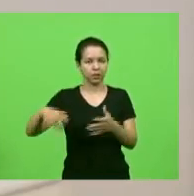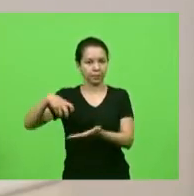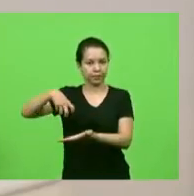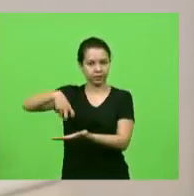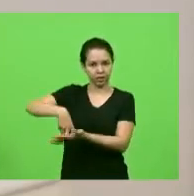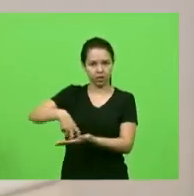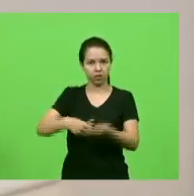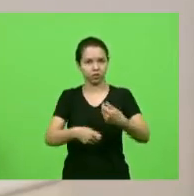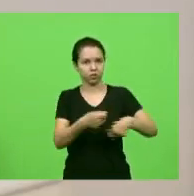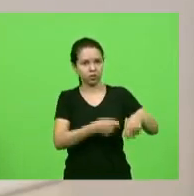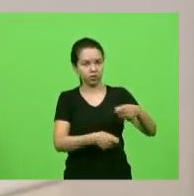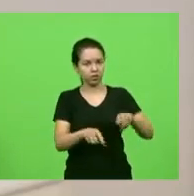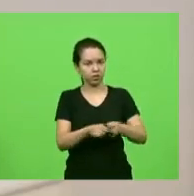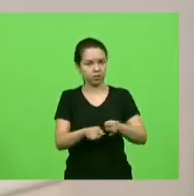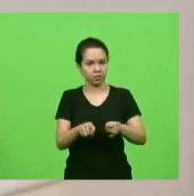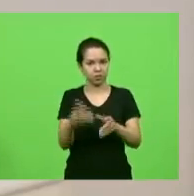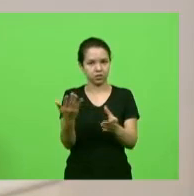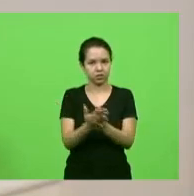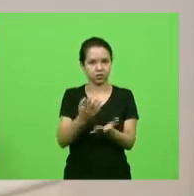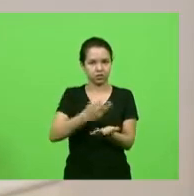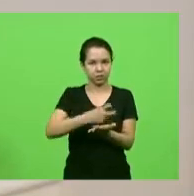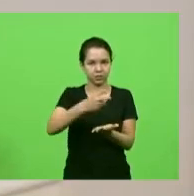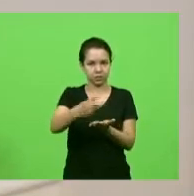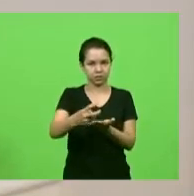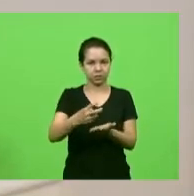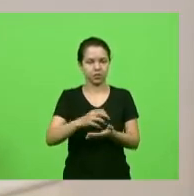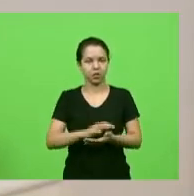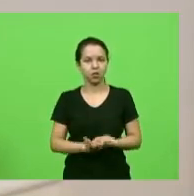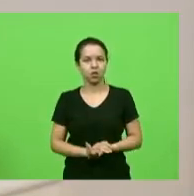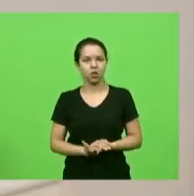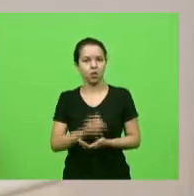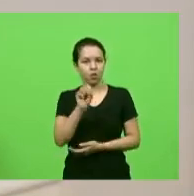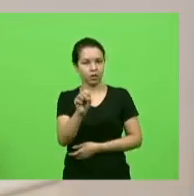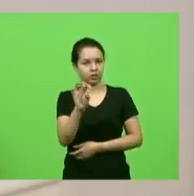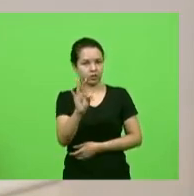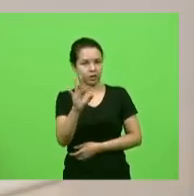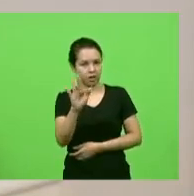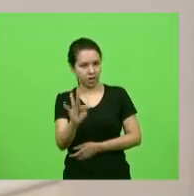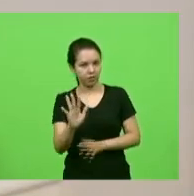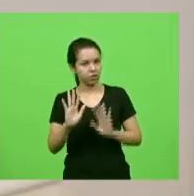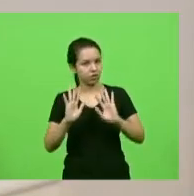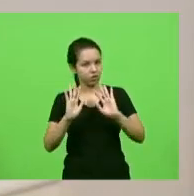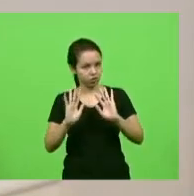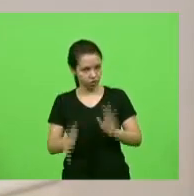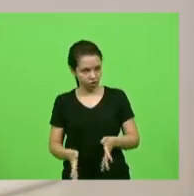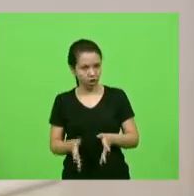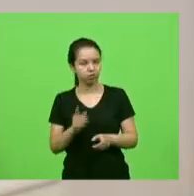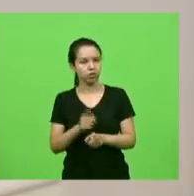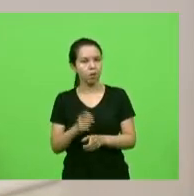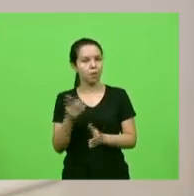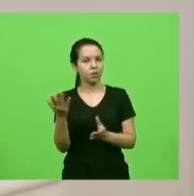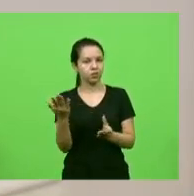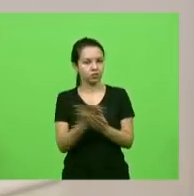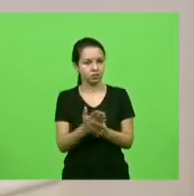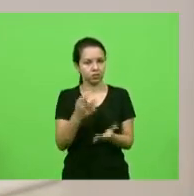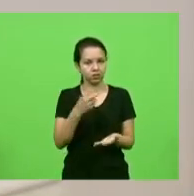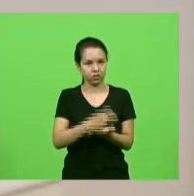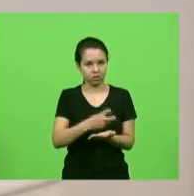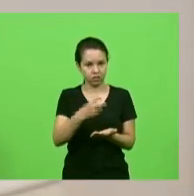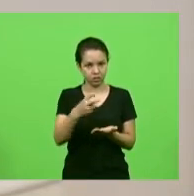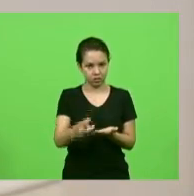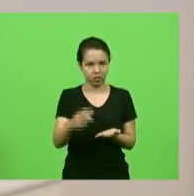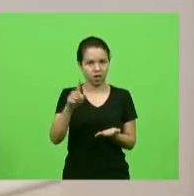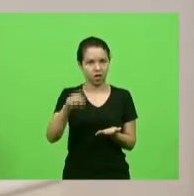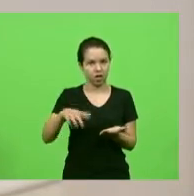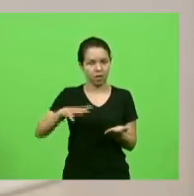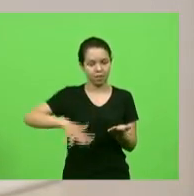o processo de impeachment. O Supremo Tribunal Federal já reconheceu que o processo de impeachment possui natureza política